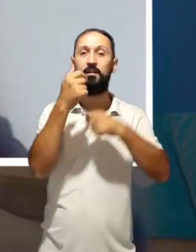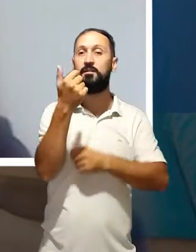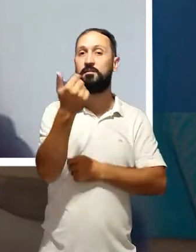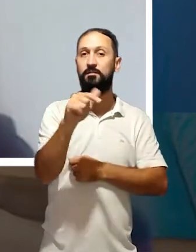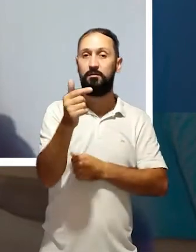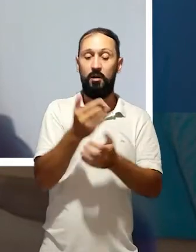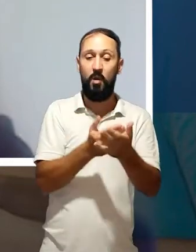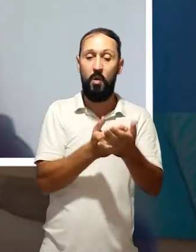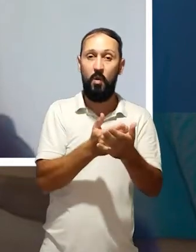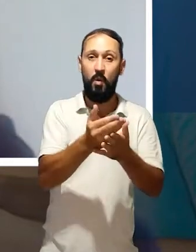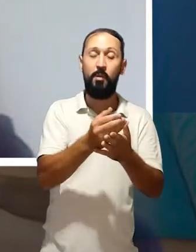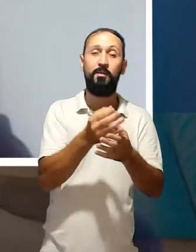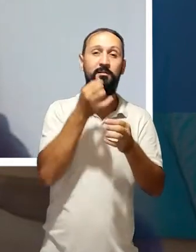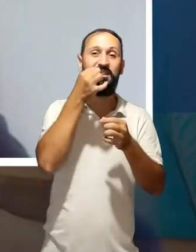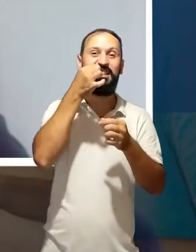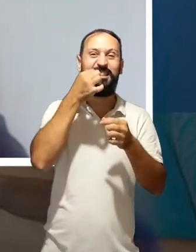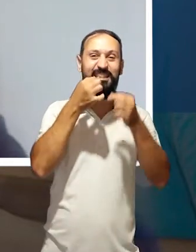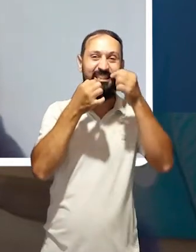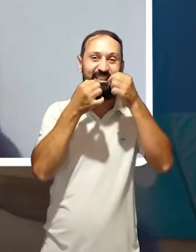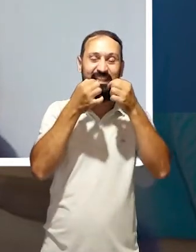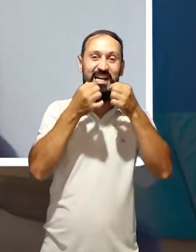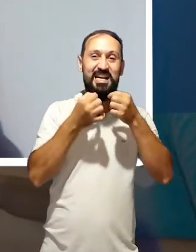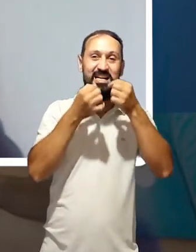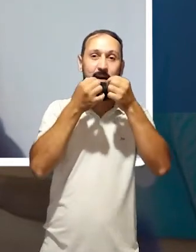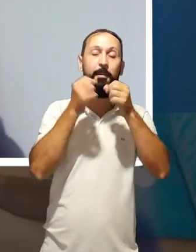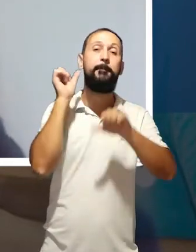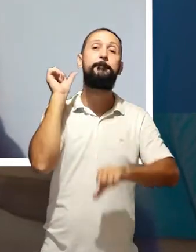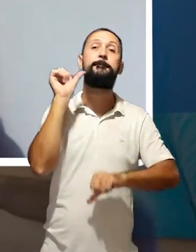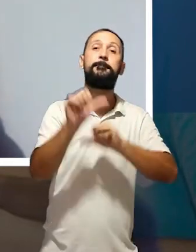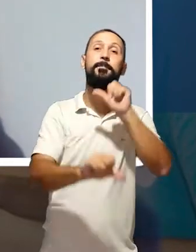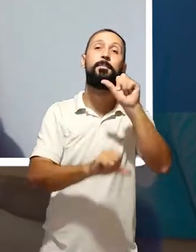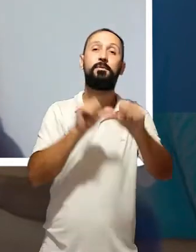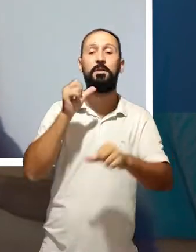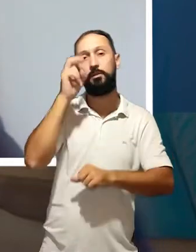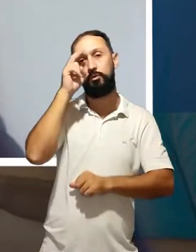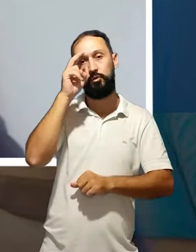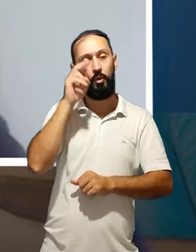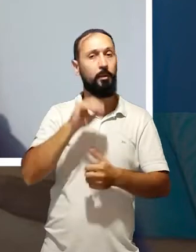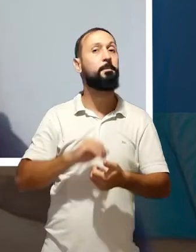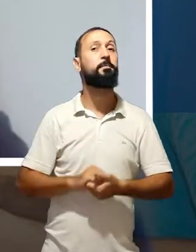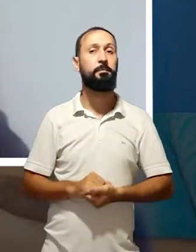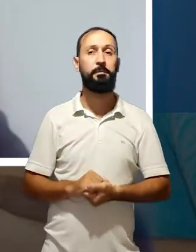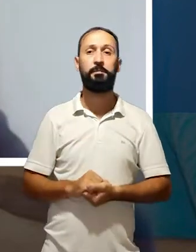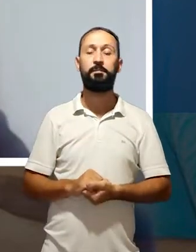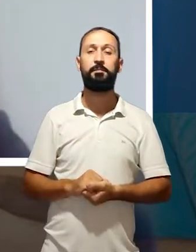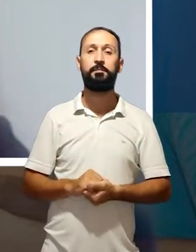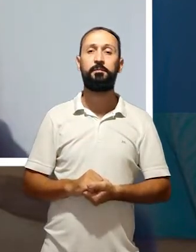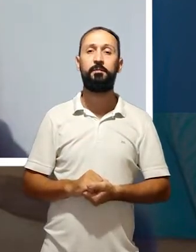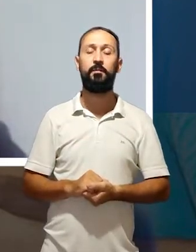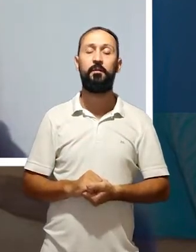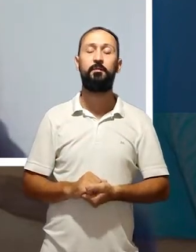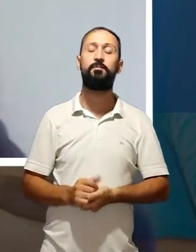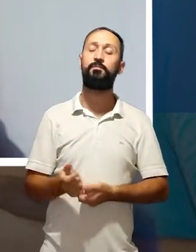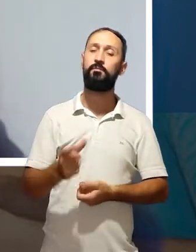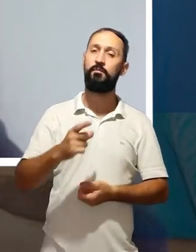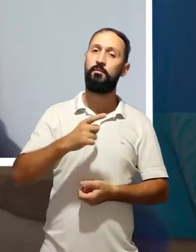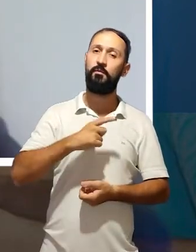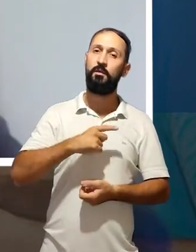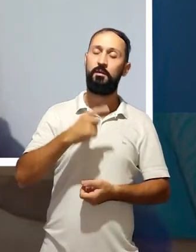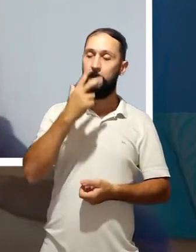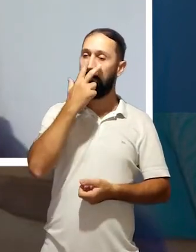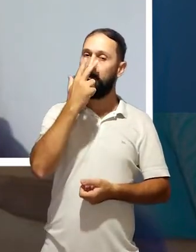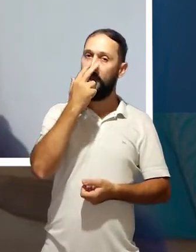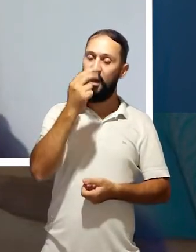pontudos. No Christopher Lee, eles colocam dentes pontudos justamente para modificar um pouco a questão, tá? Então, nós